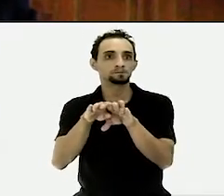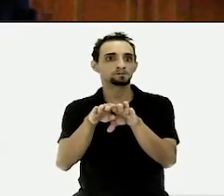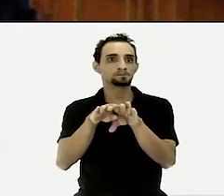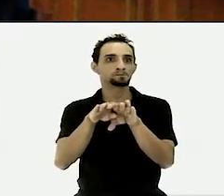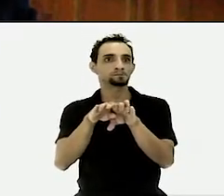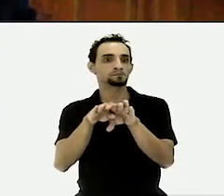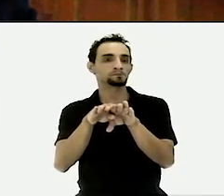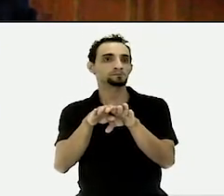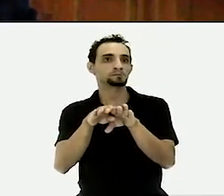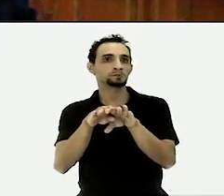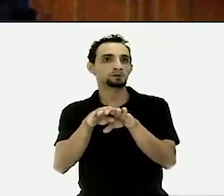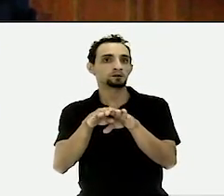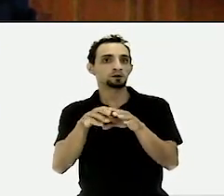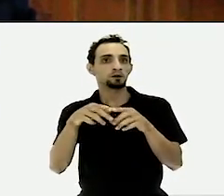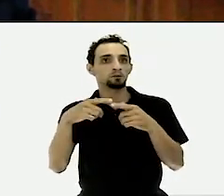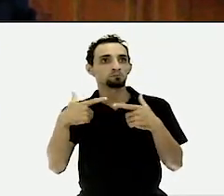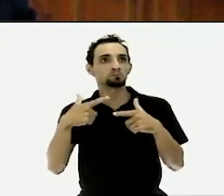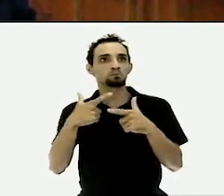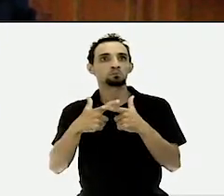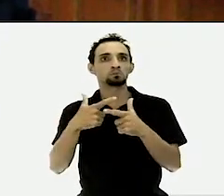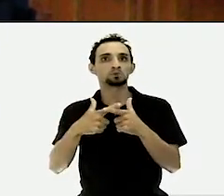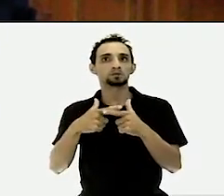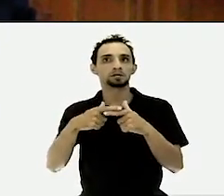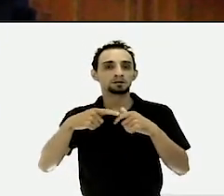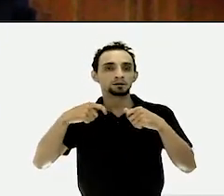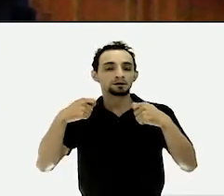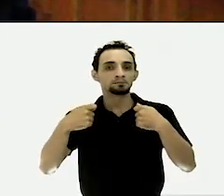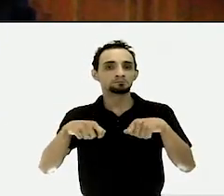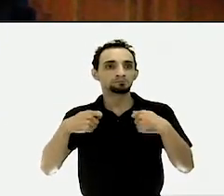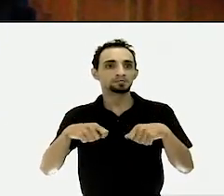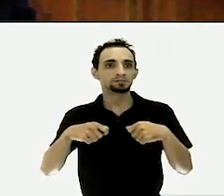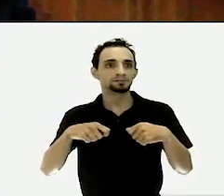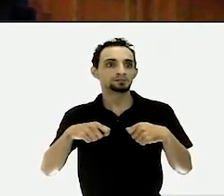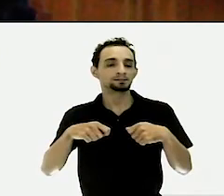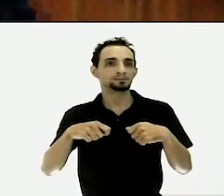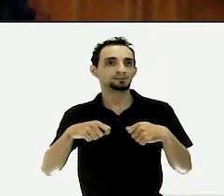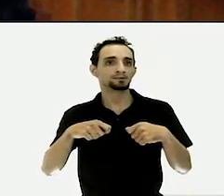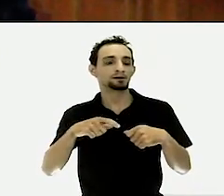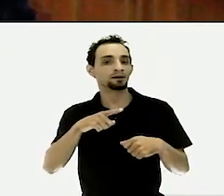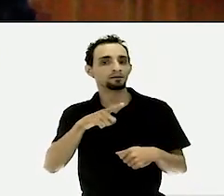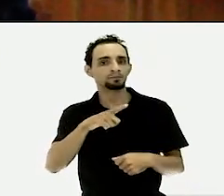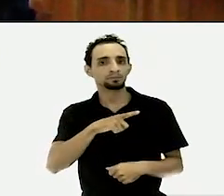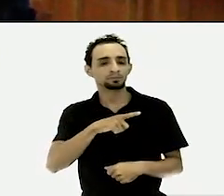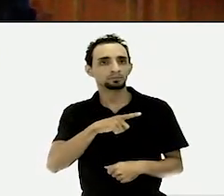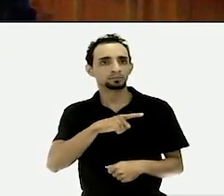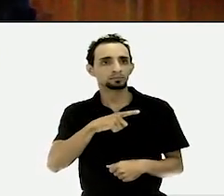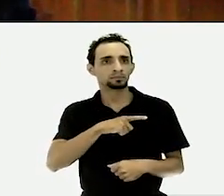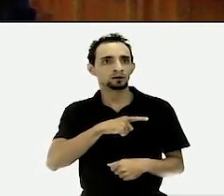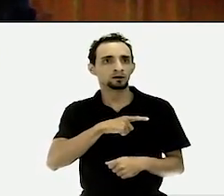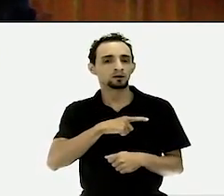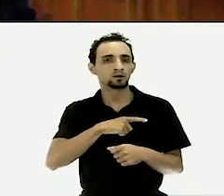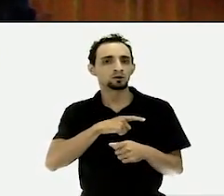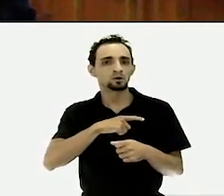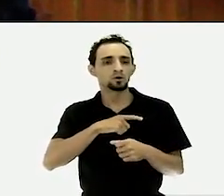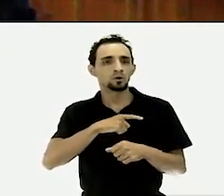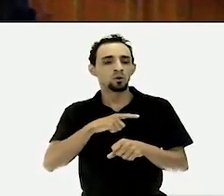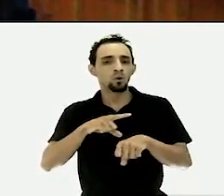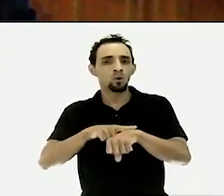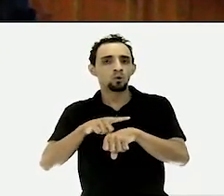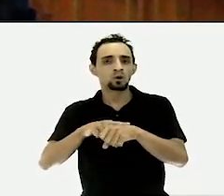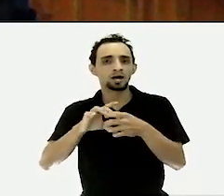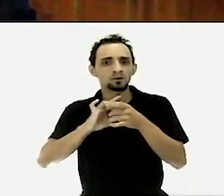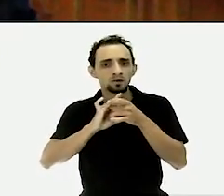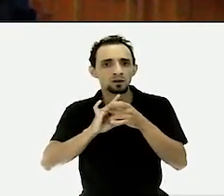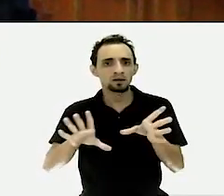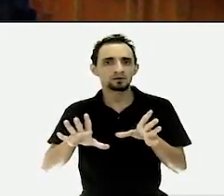Só que sem ter alguma coisa jurídica para falar, ó, ela vai lá para tomar... Não vai conseguir. Então fica com